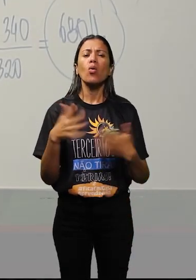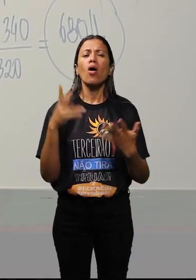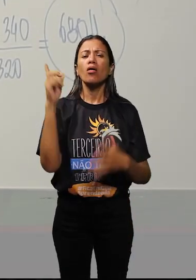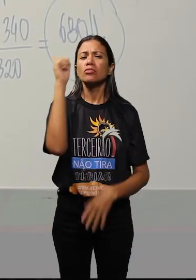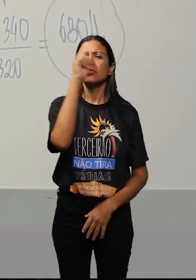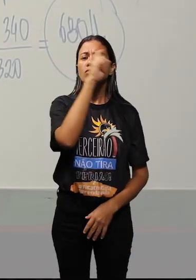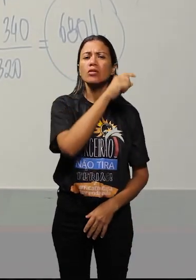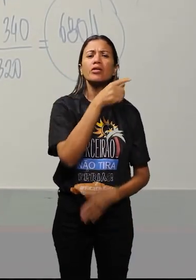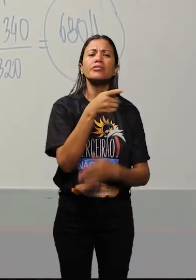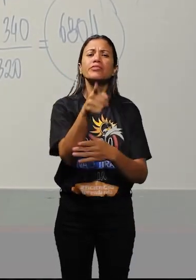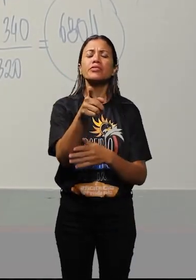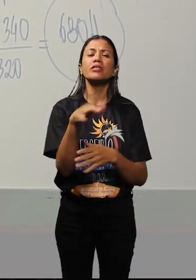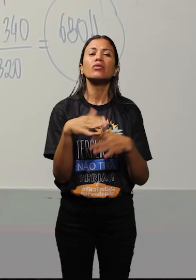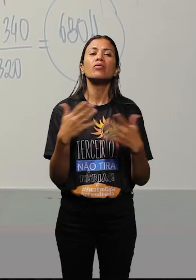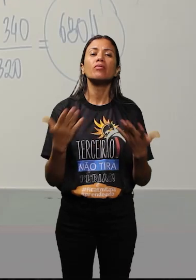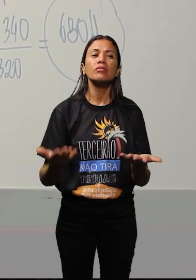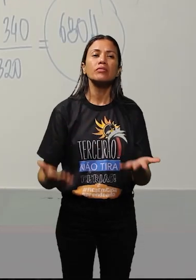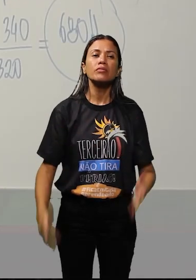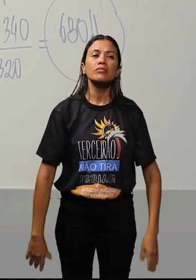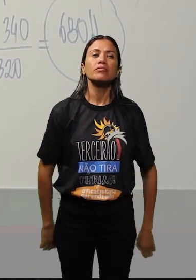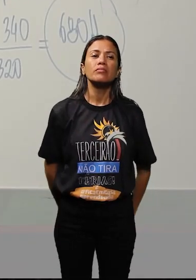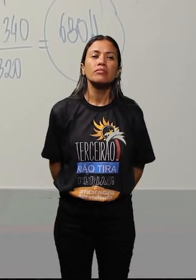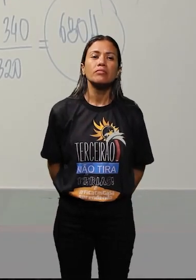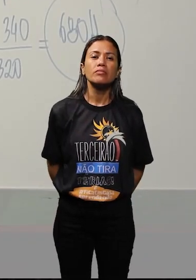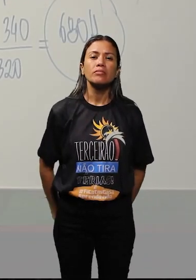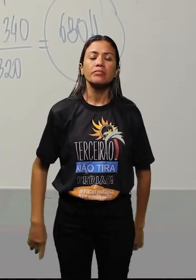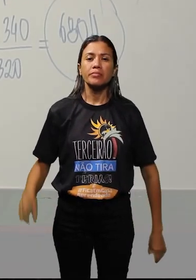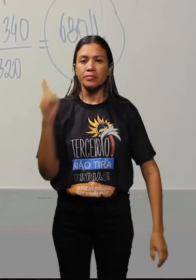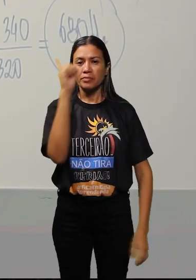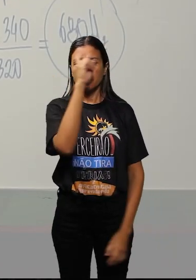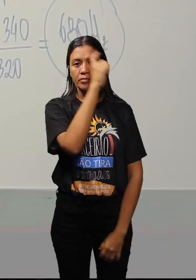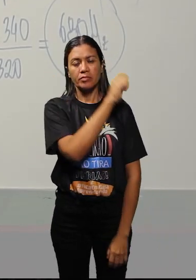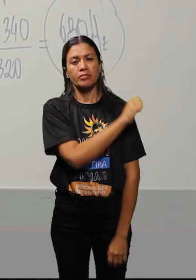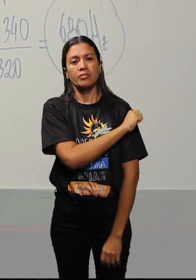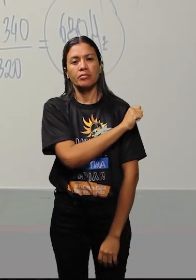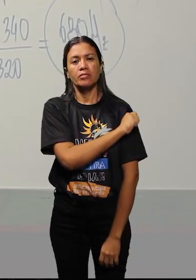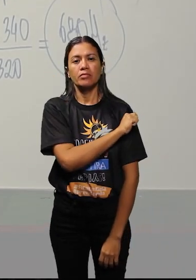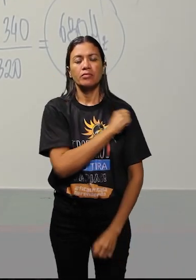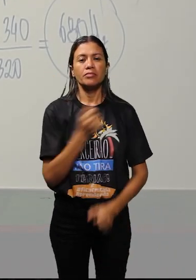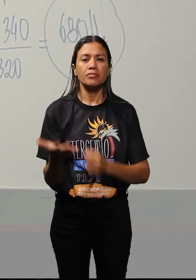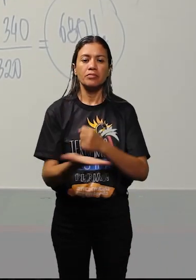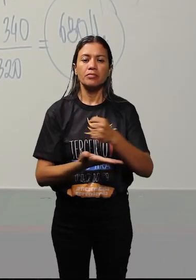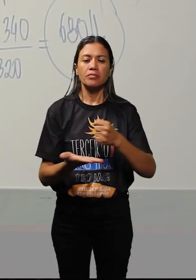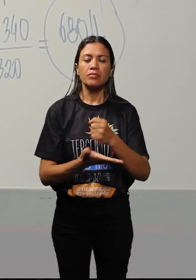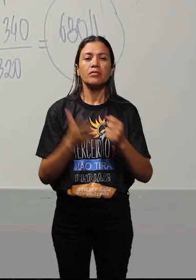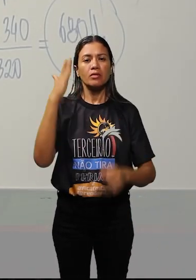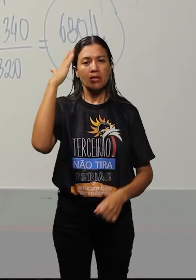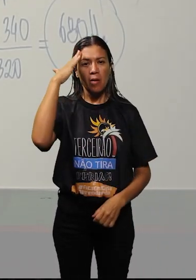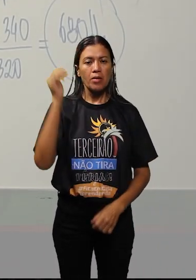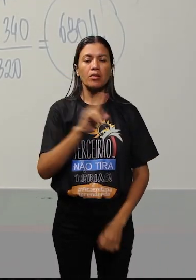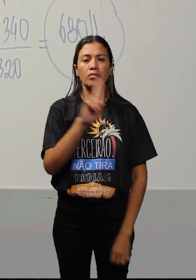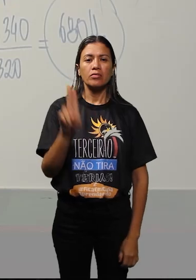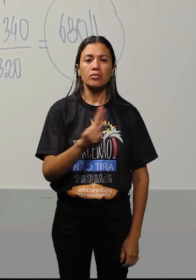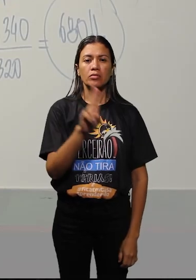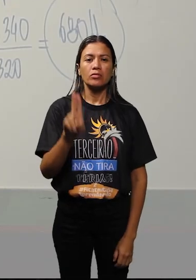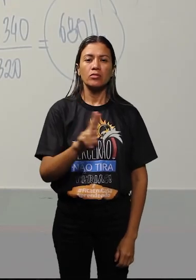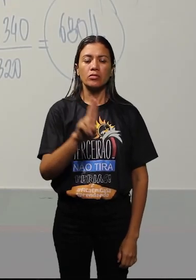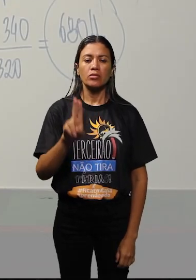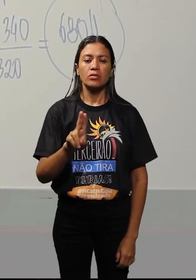de vocês aí no caso? A dificuldade dos alunos consiste basicamente em saber usar o sinal